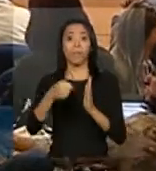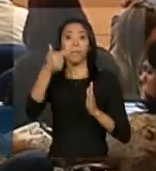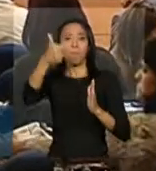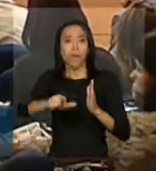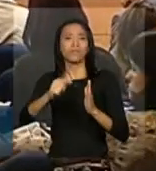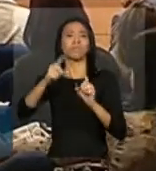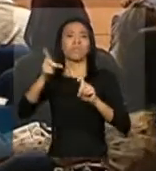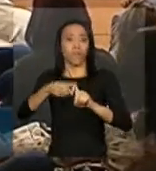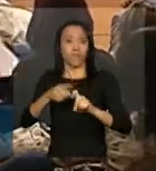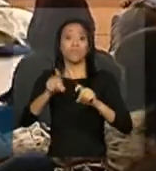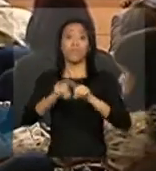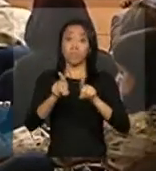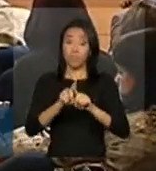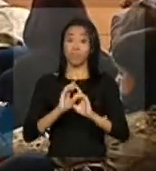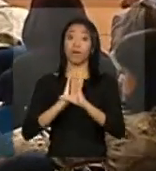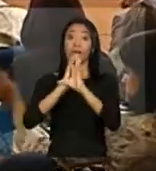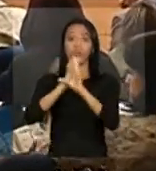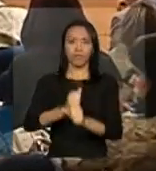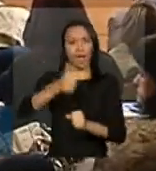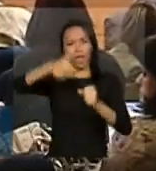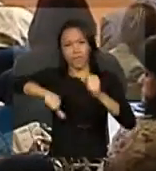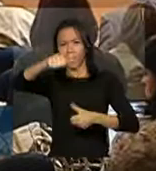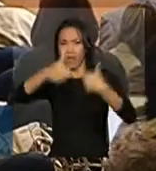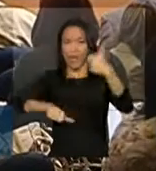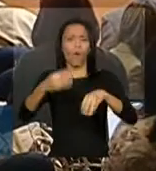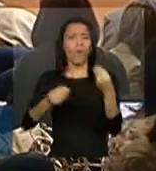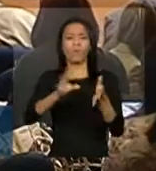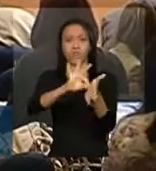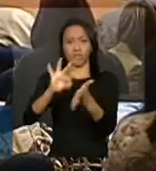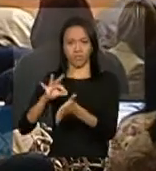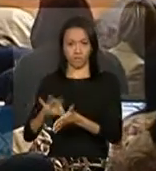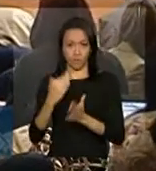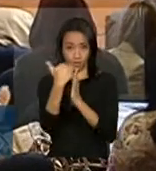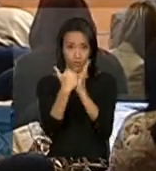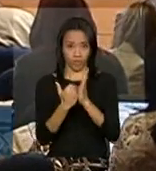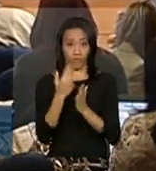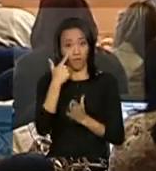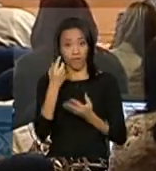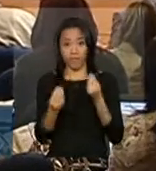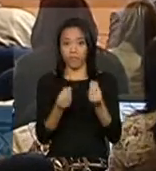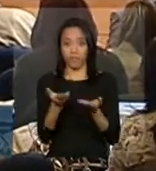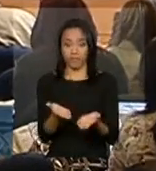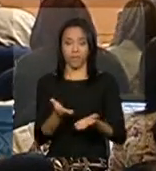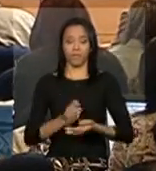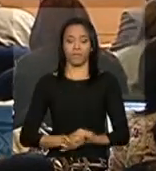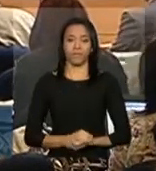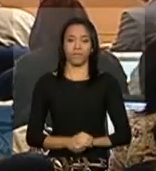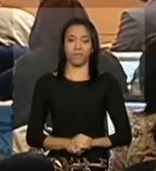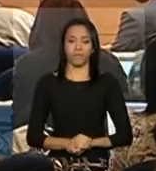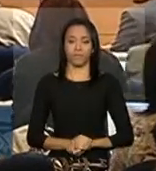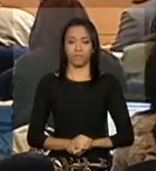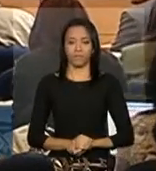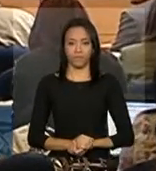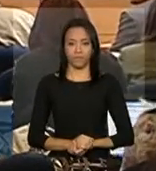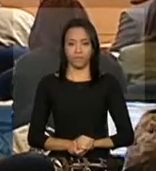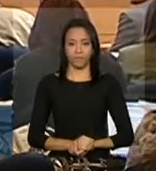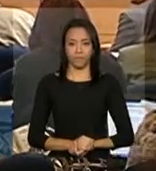divulgado um balanço da segunda etapa de inscrição no programa acompanhe